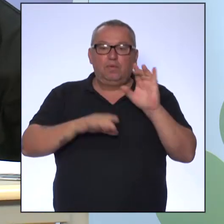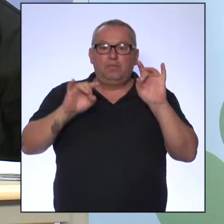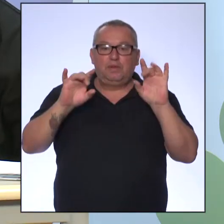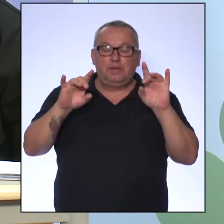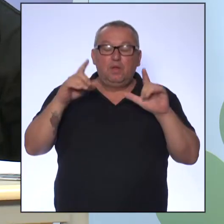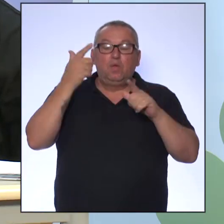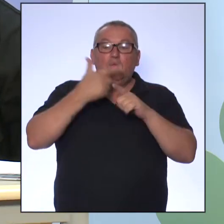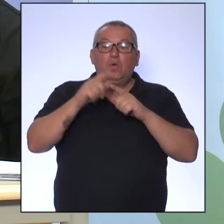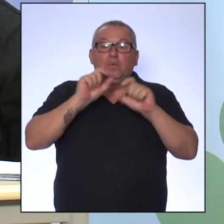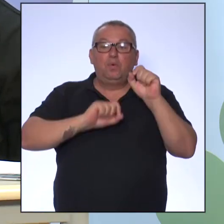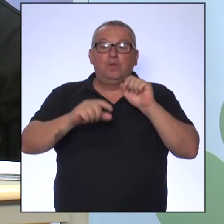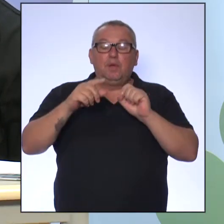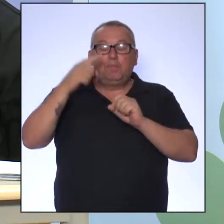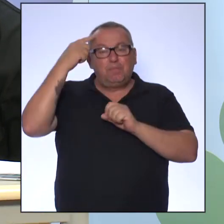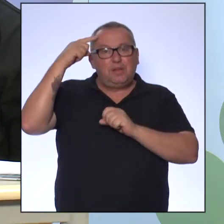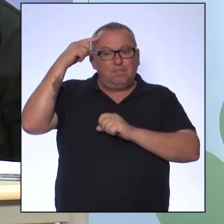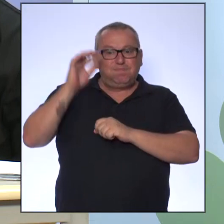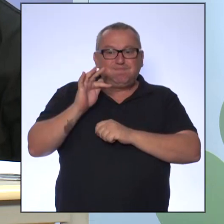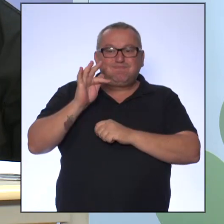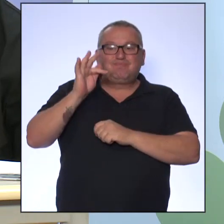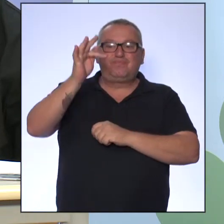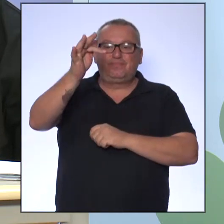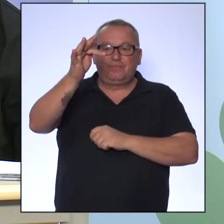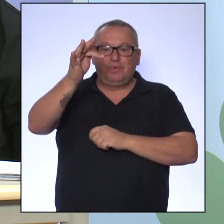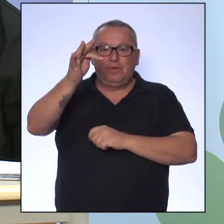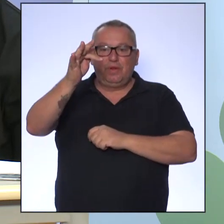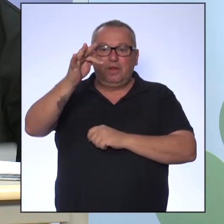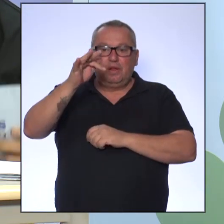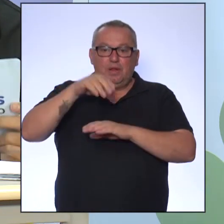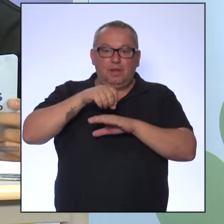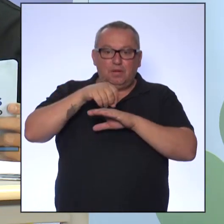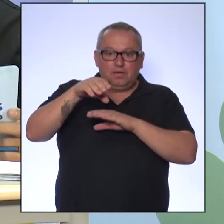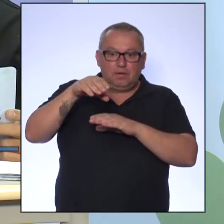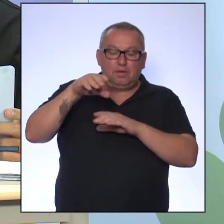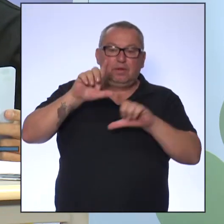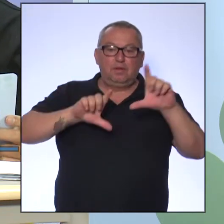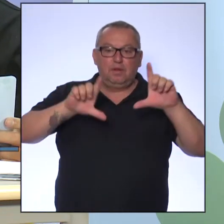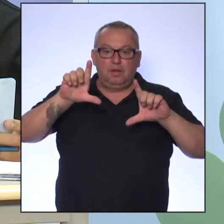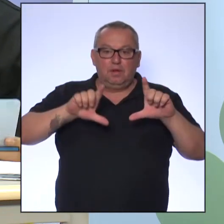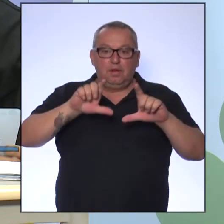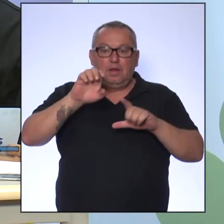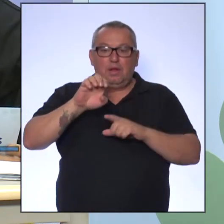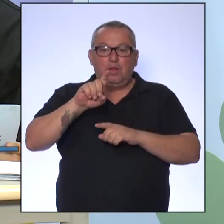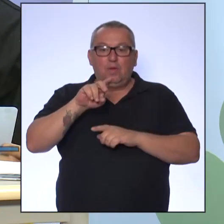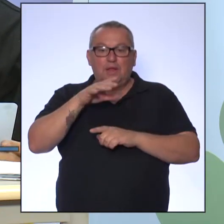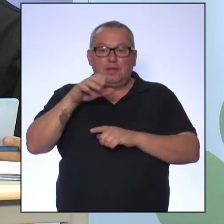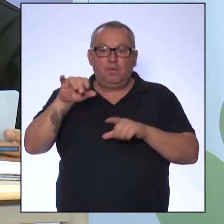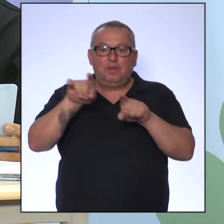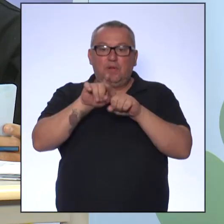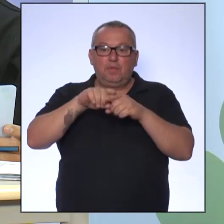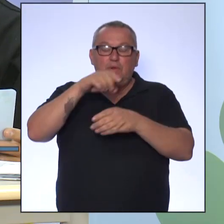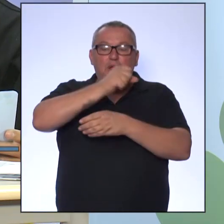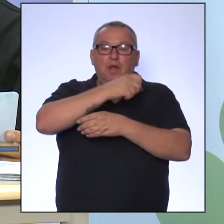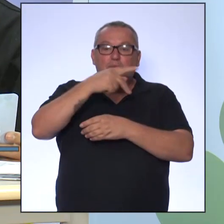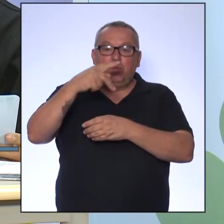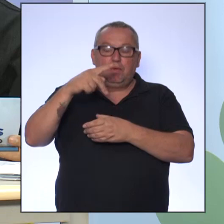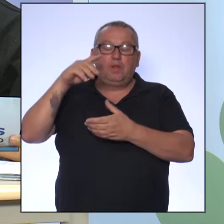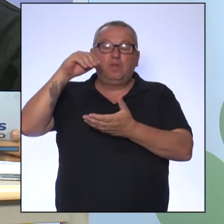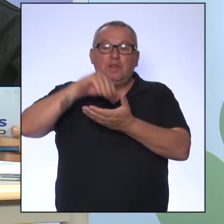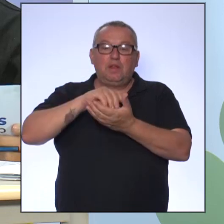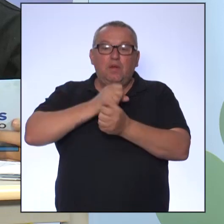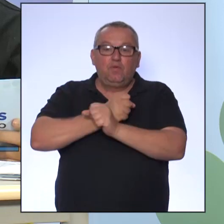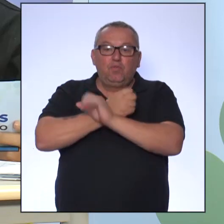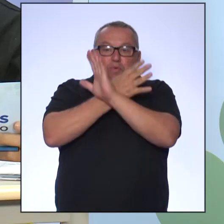sobre Projetando o Futuro. Essa transmissão está sendo feita pela TV Educação e também pelos aplicativos do Centro de Mídias. Você